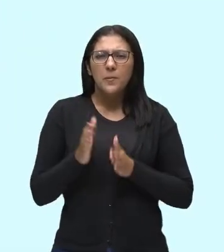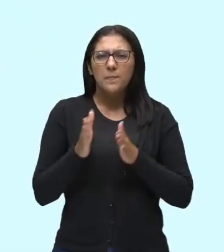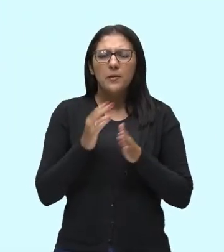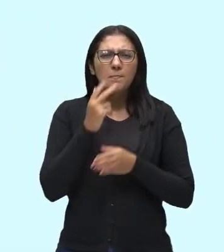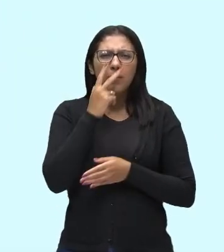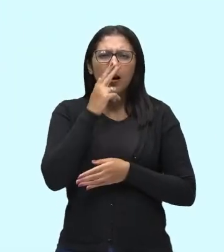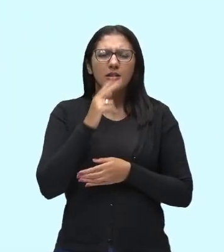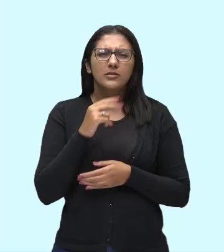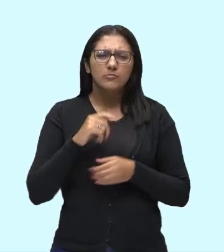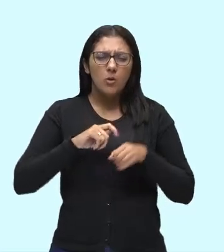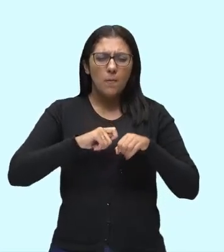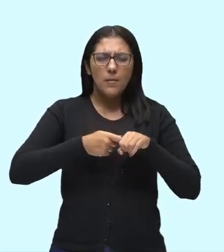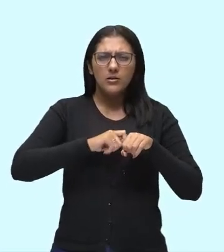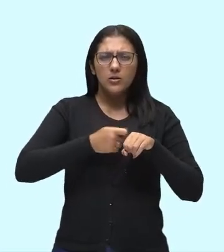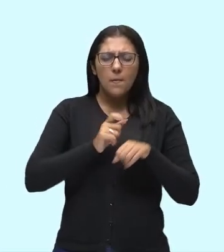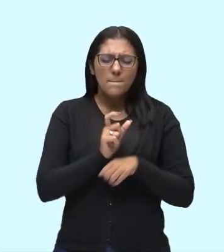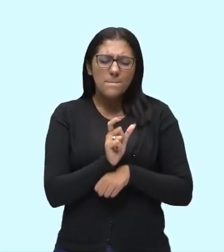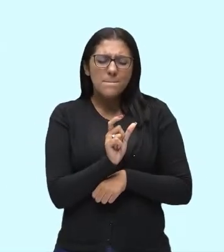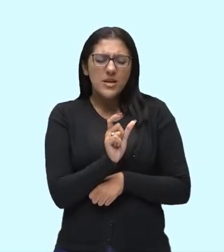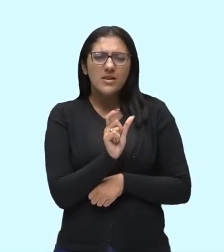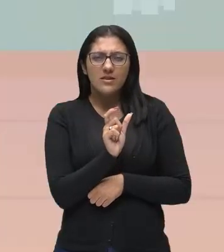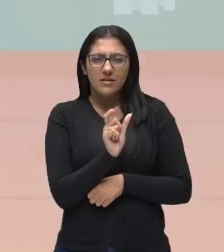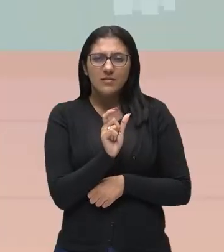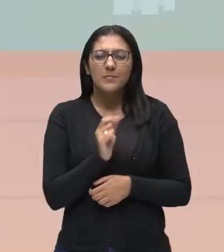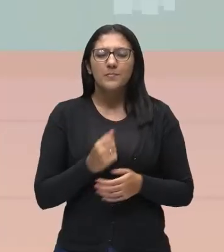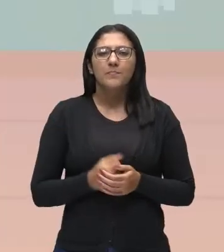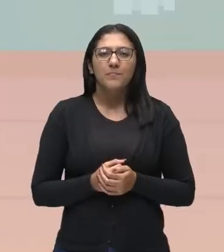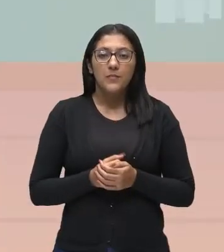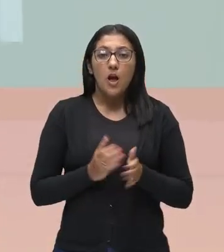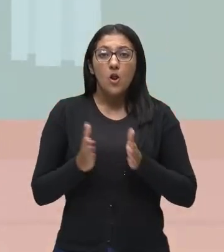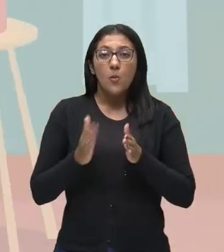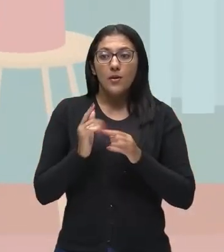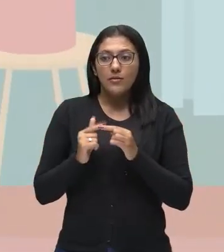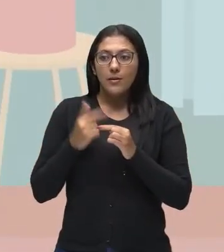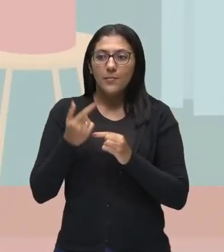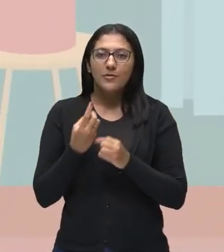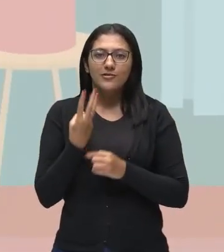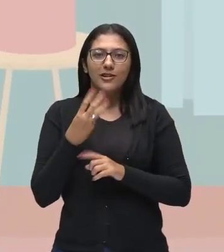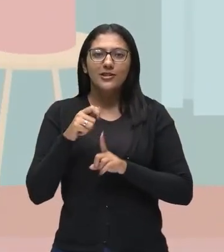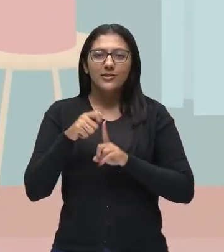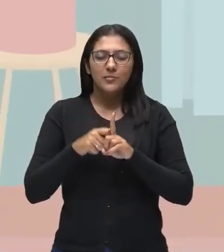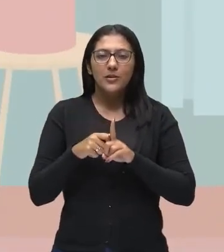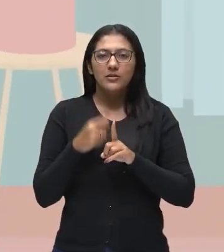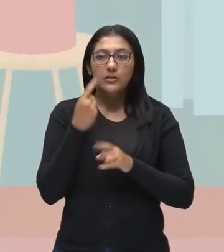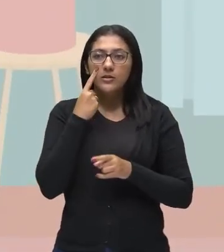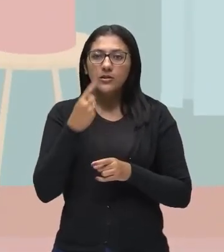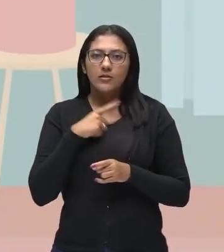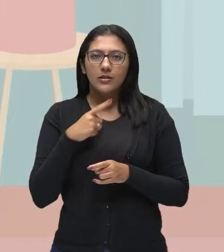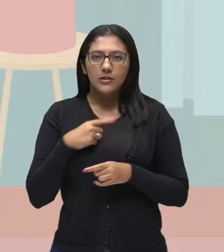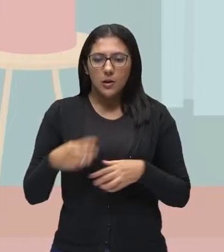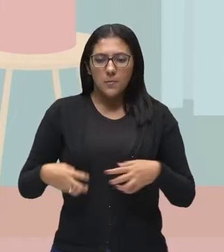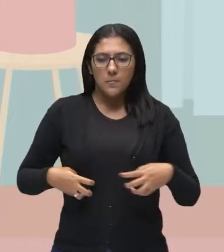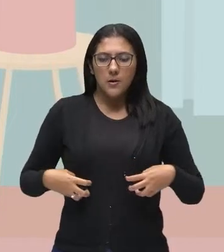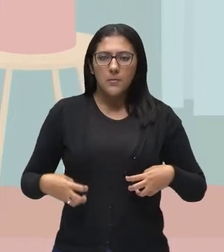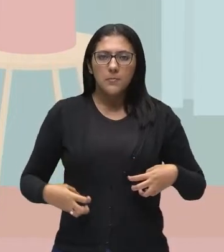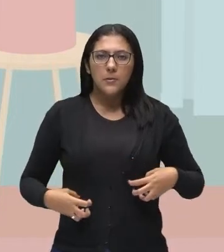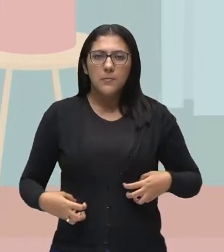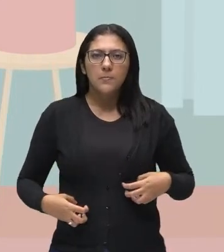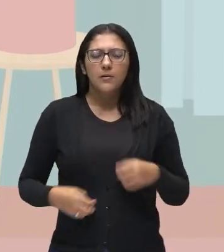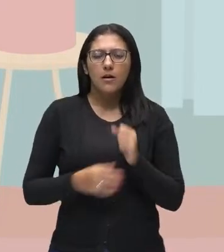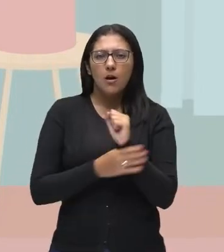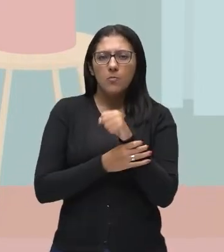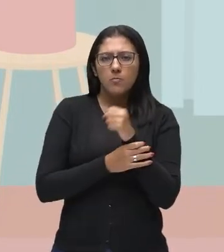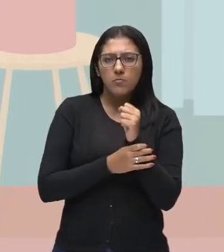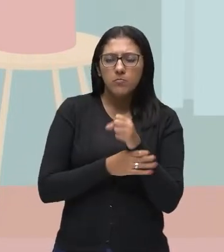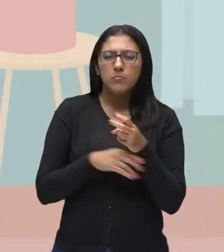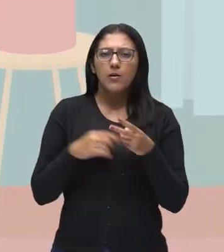apontador. E aí, então, gente, no 3º mês ou na 9ª semana, a gente já vai ver a formação de alguns órgãos, como esqueleto, né?